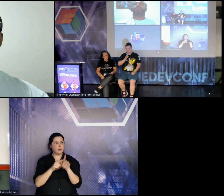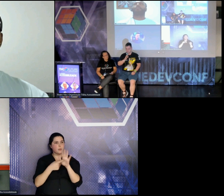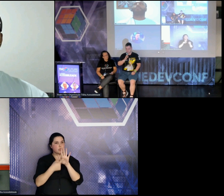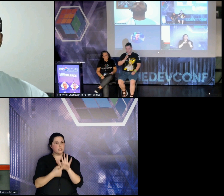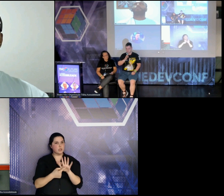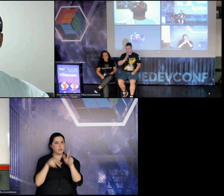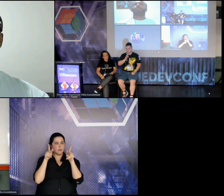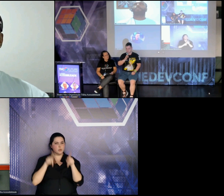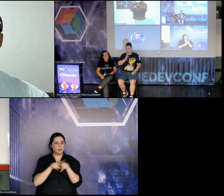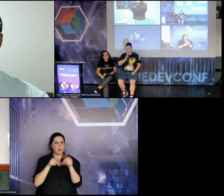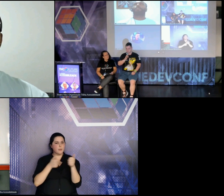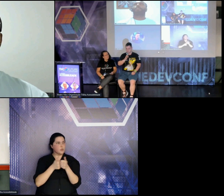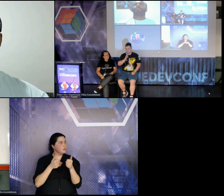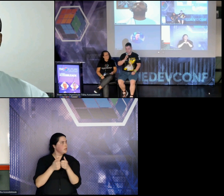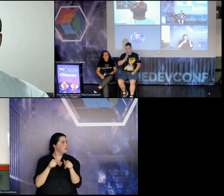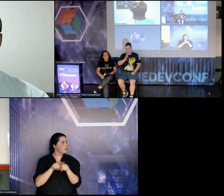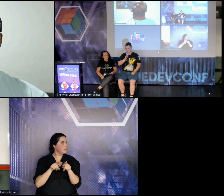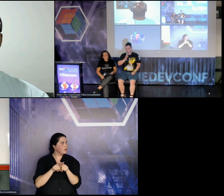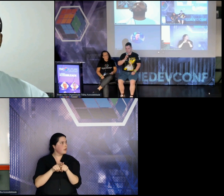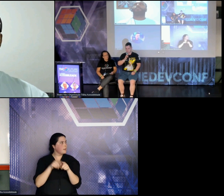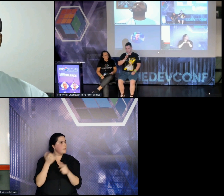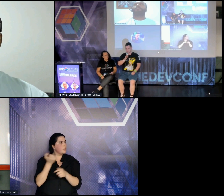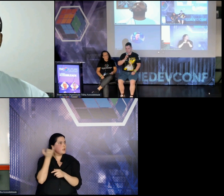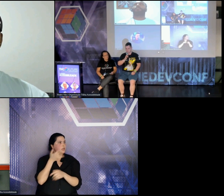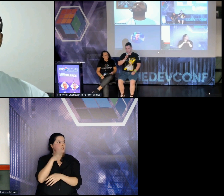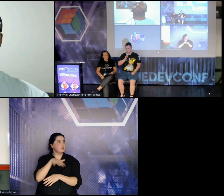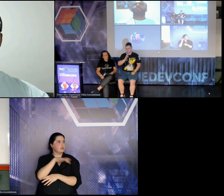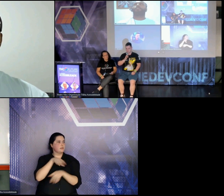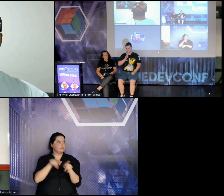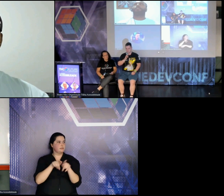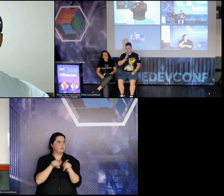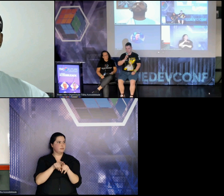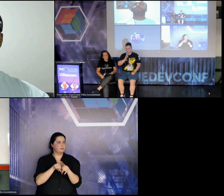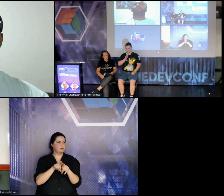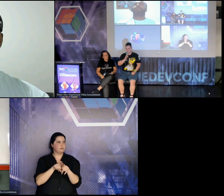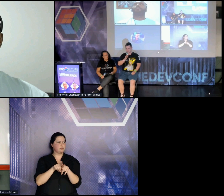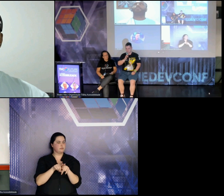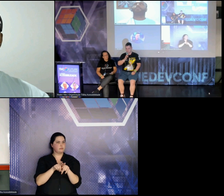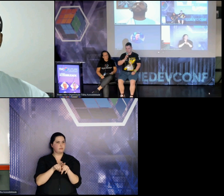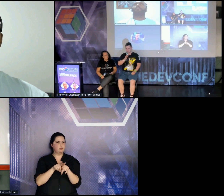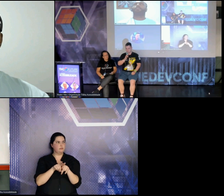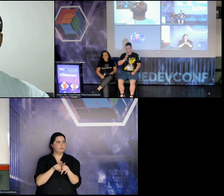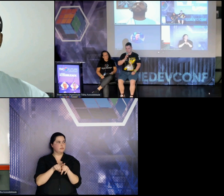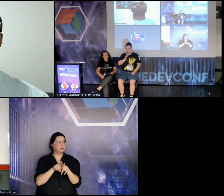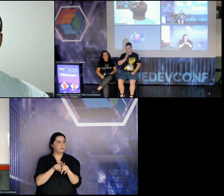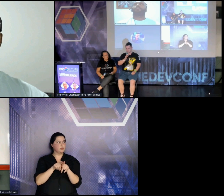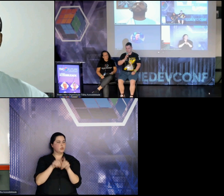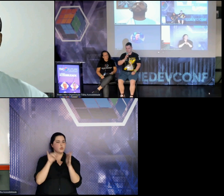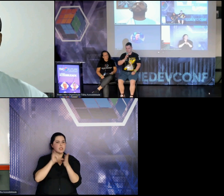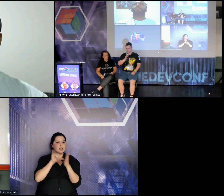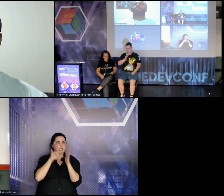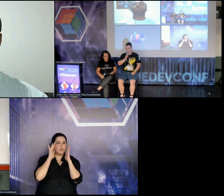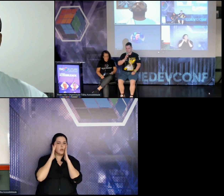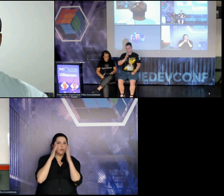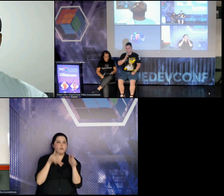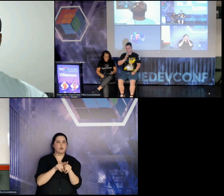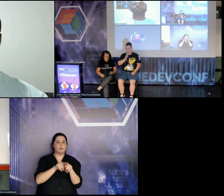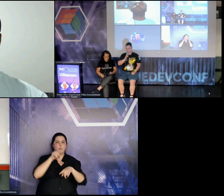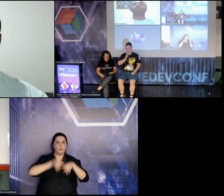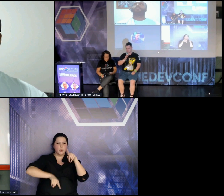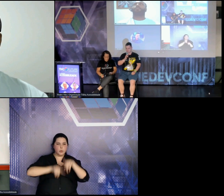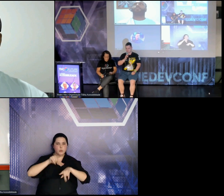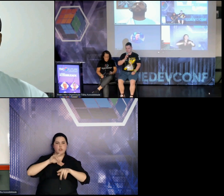as pessoas, aproximando, então é muito importante sair daquele pontinho centralizado, né, do